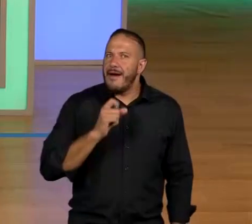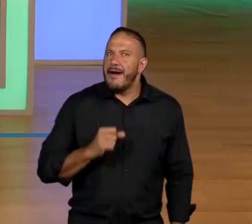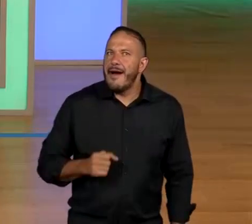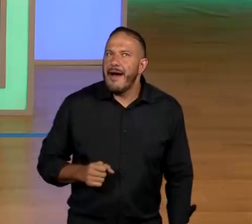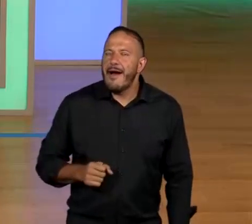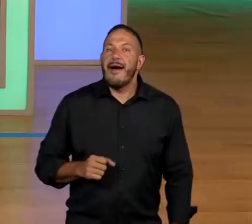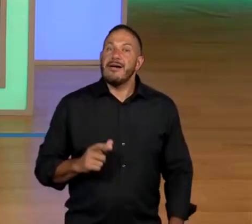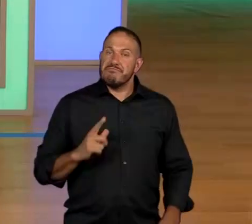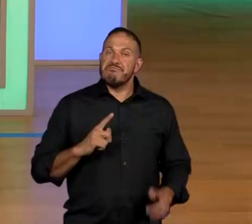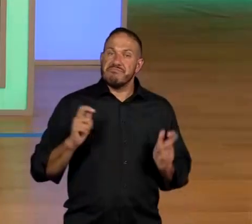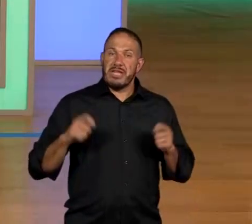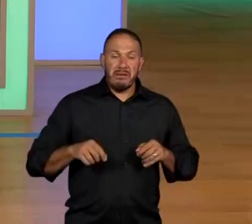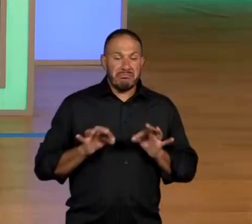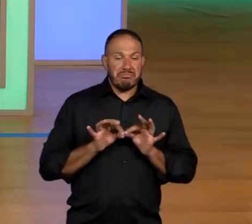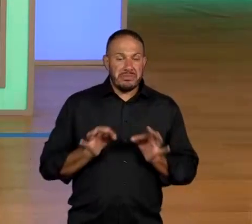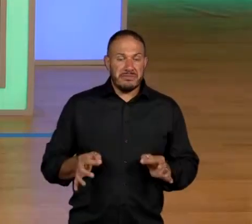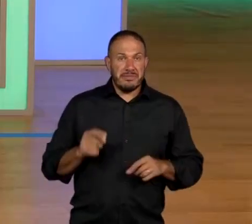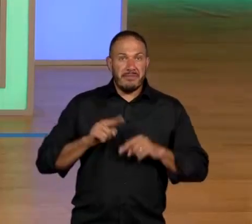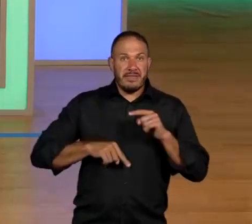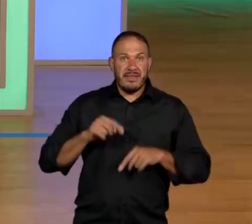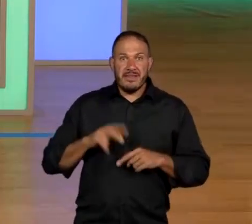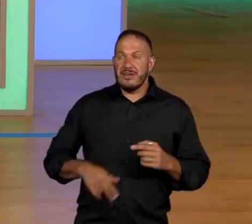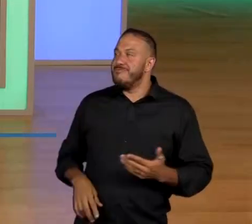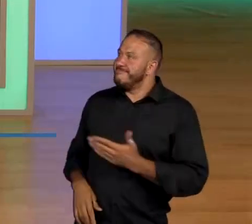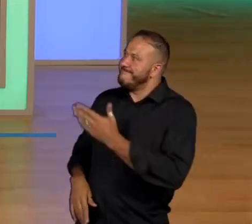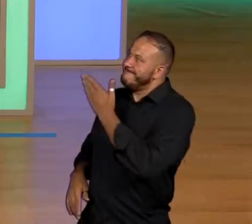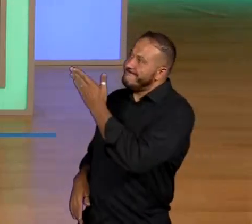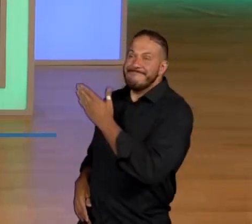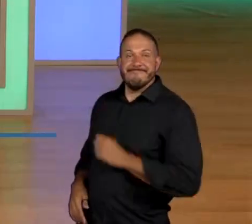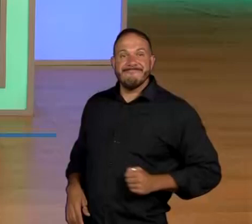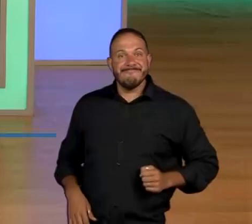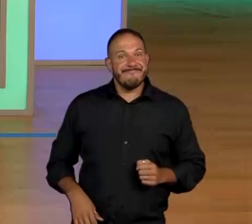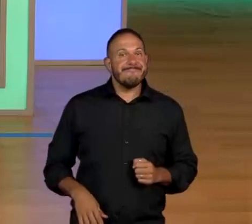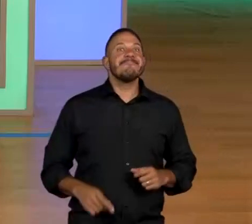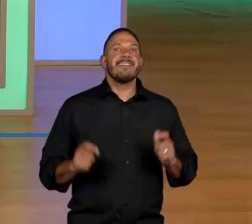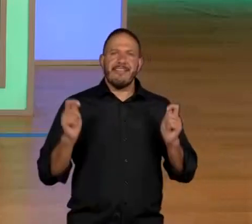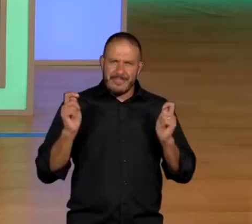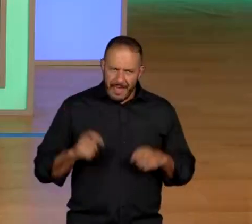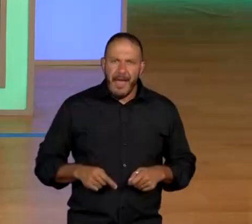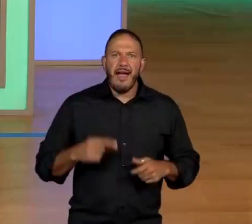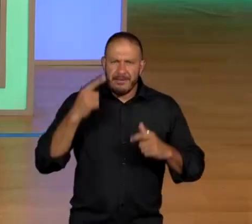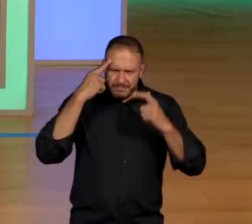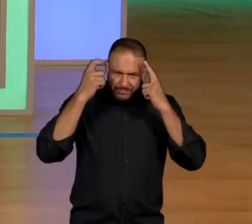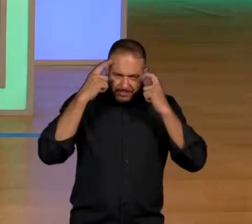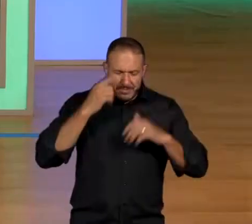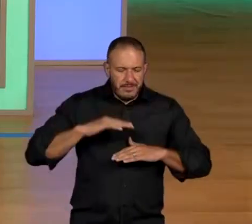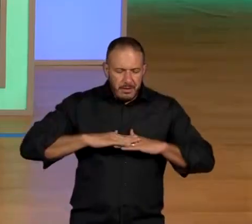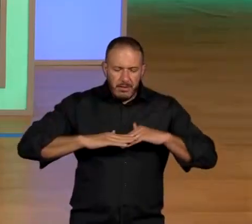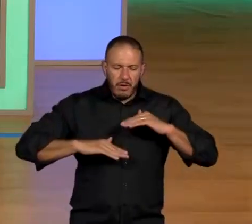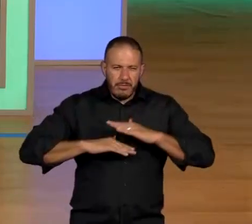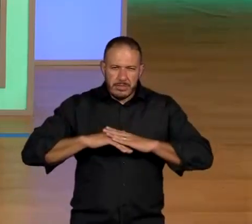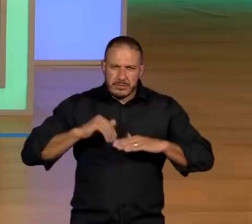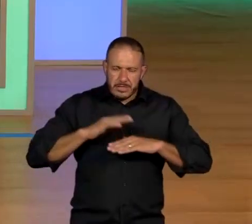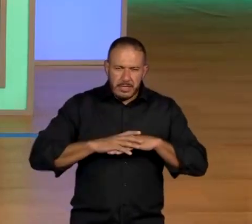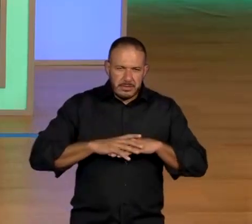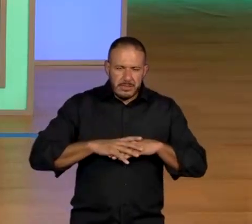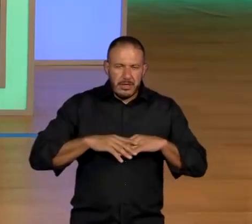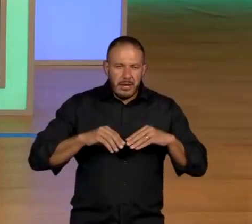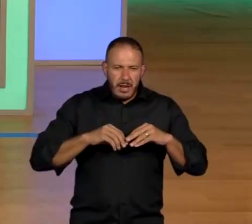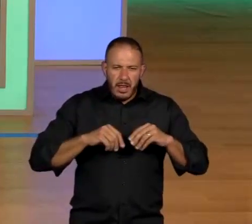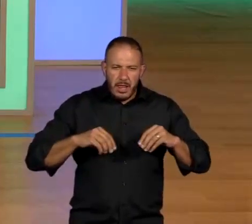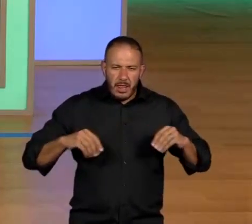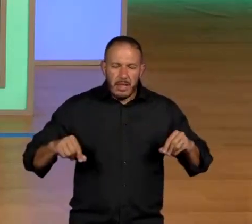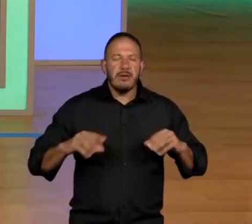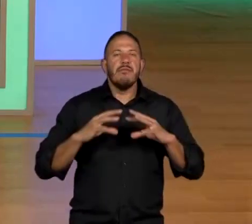nosso simples material da bancada. Nós vamos fazer uma composteira bem pequena, bem simples, e o